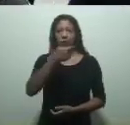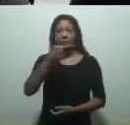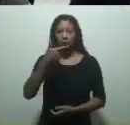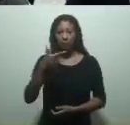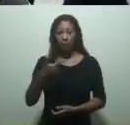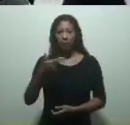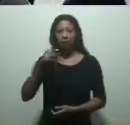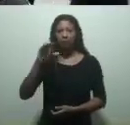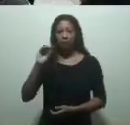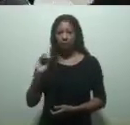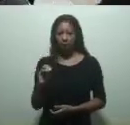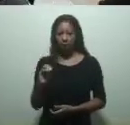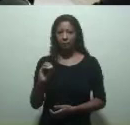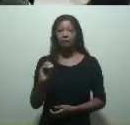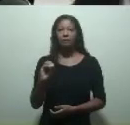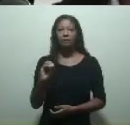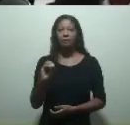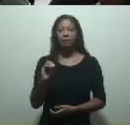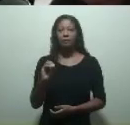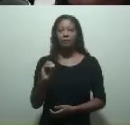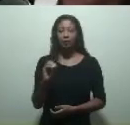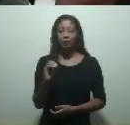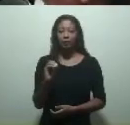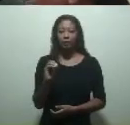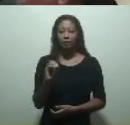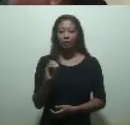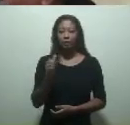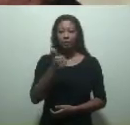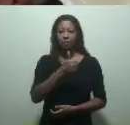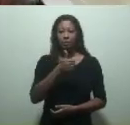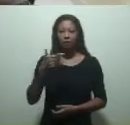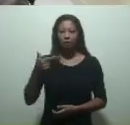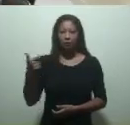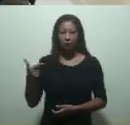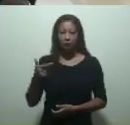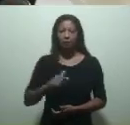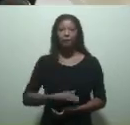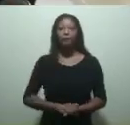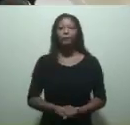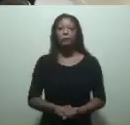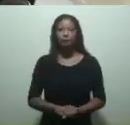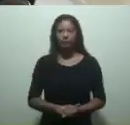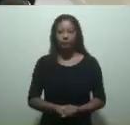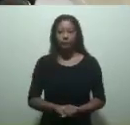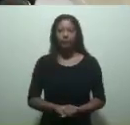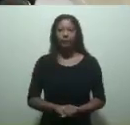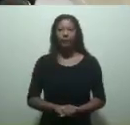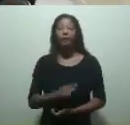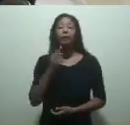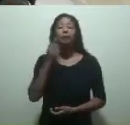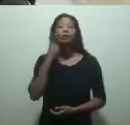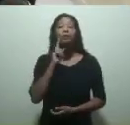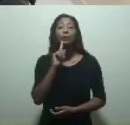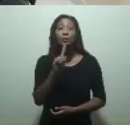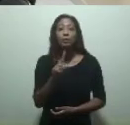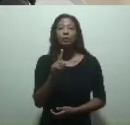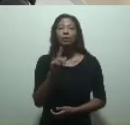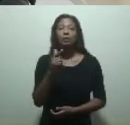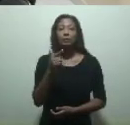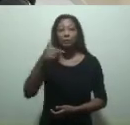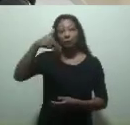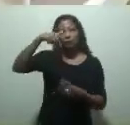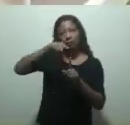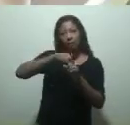122ª sessão ordinária do segundo período legislativo, realizada aos 20 dias do mês de novembro do ano